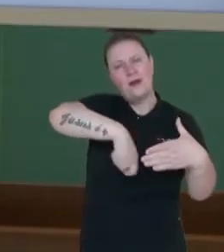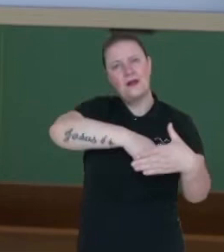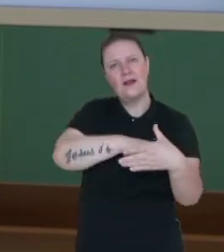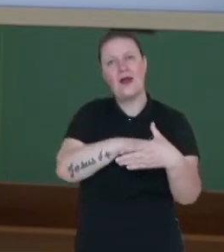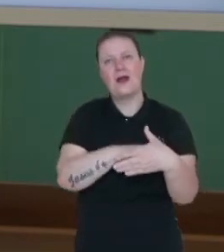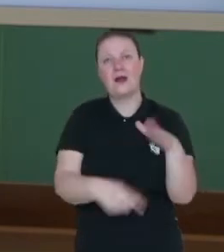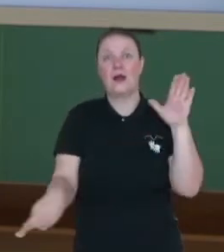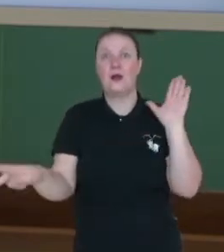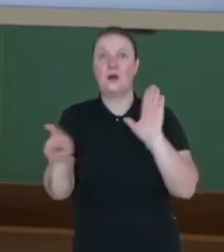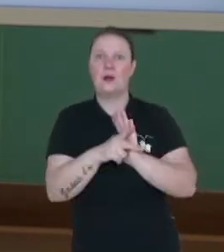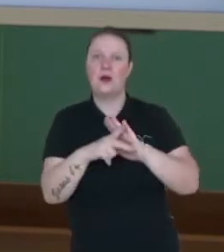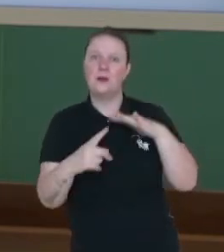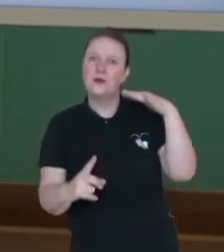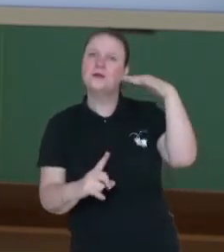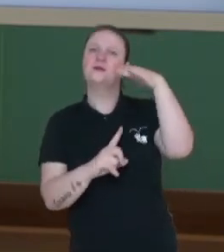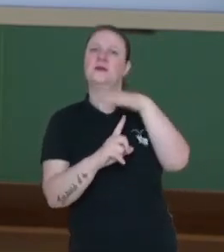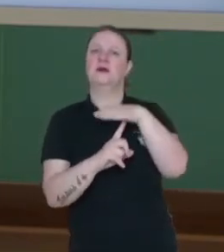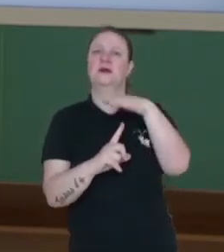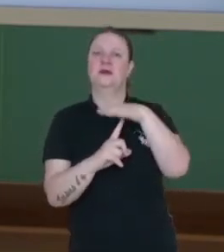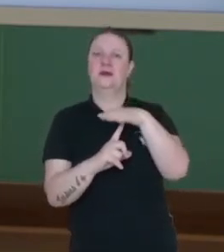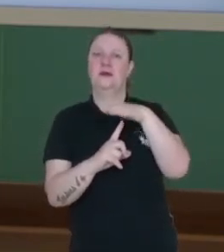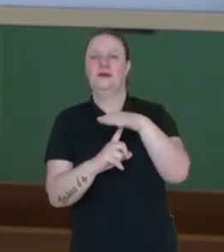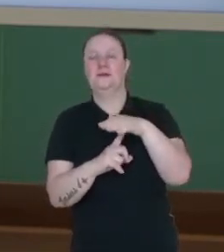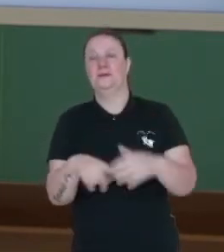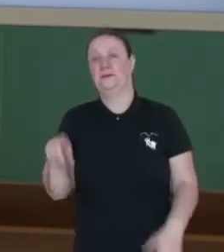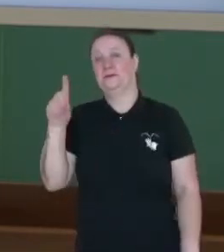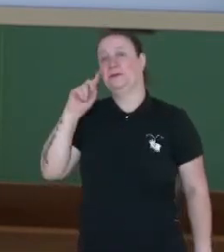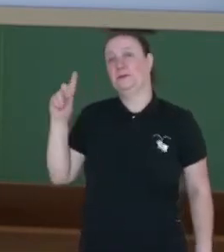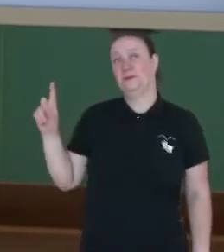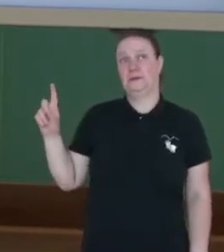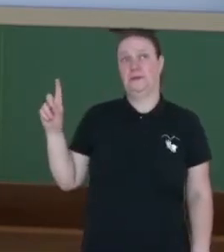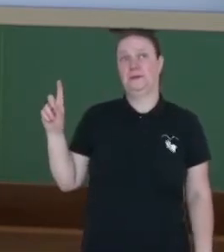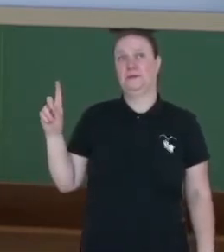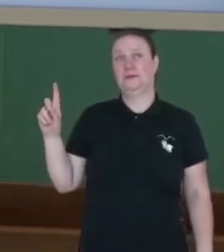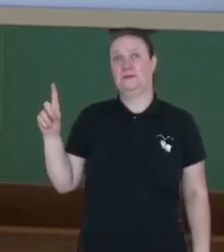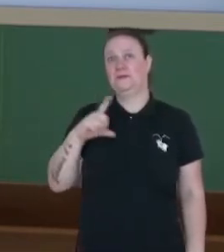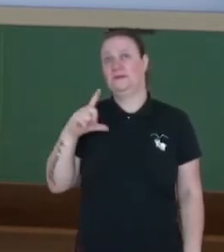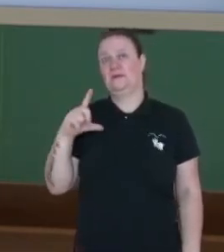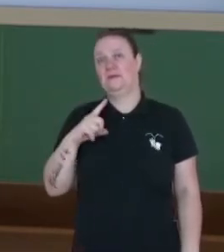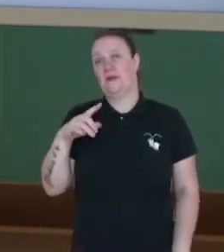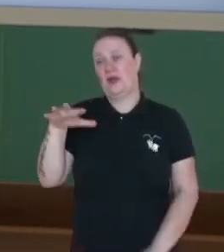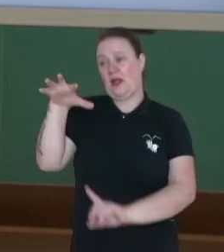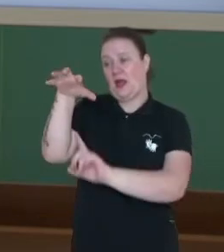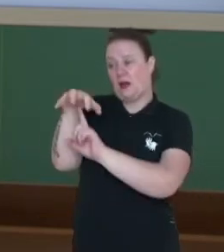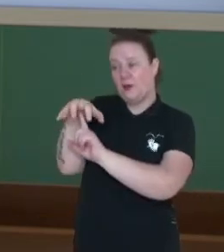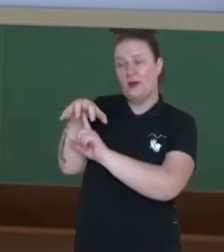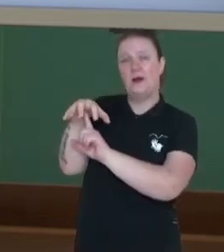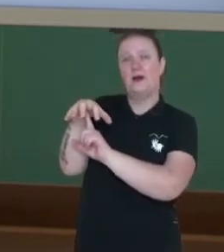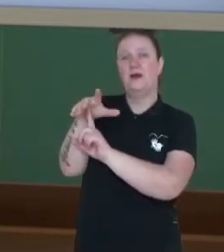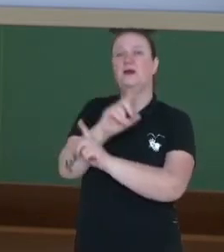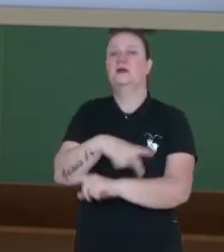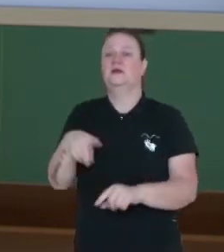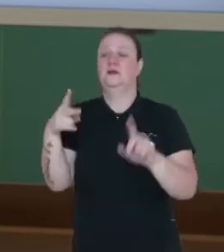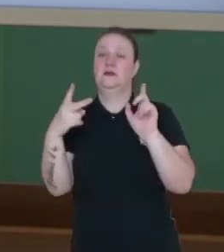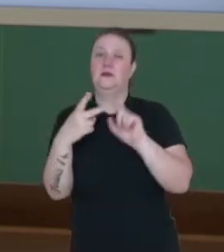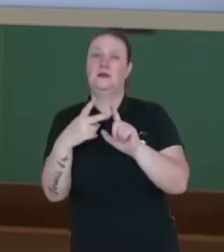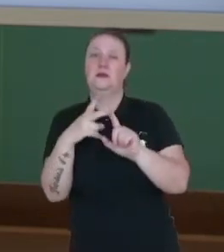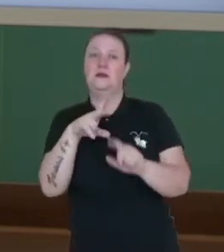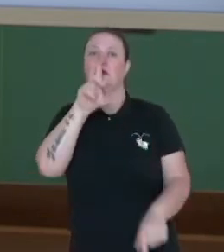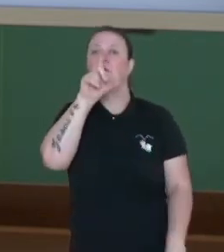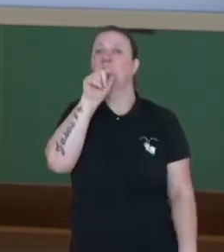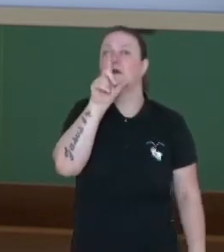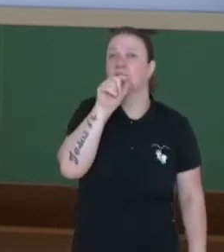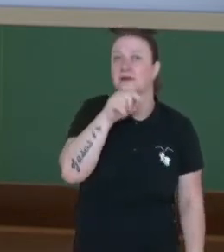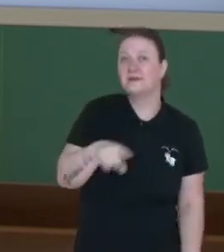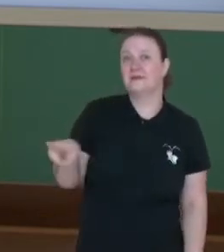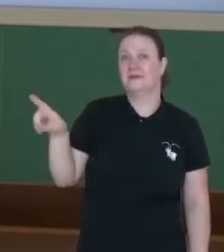nossa identidade, né? Então nós vimos ali, nós temos a araucária, a árvore símbolo do Paraná, nós temos a gralha azul, a